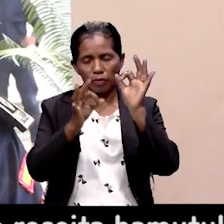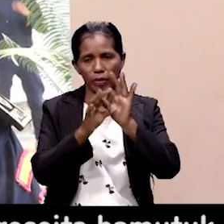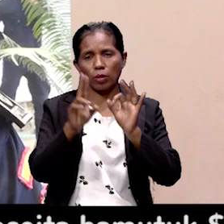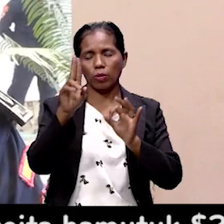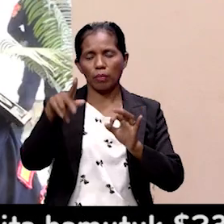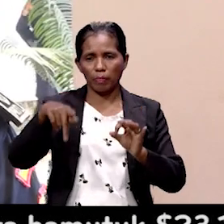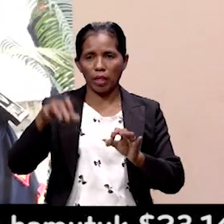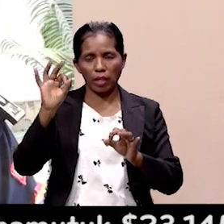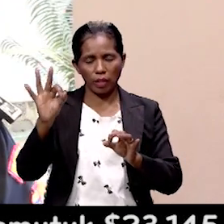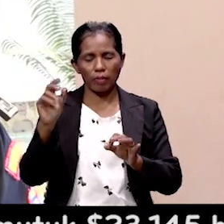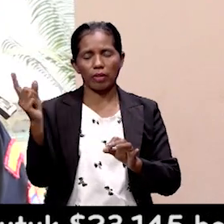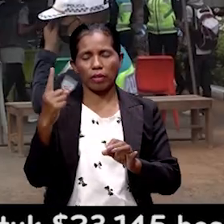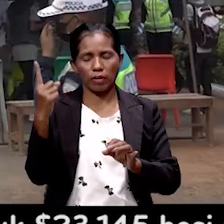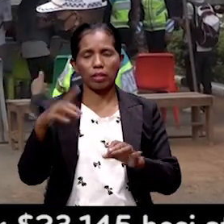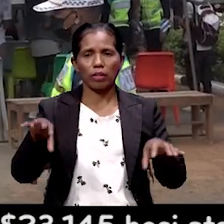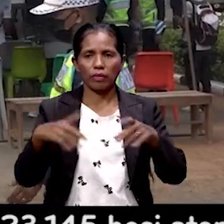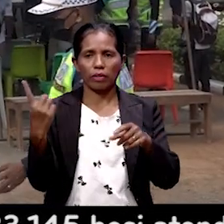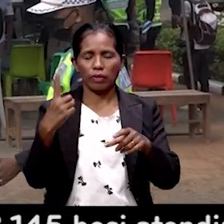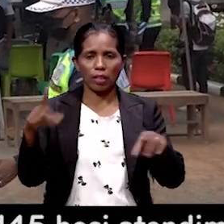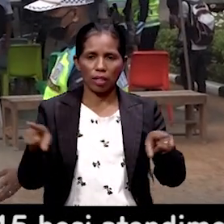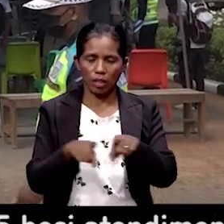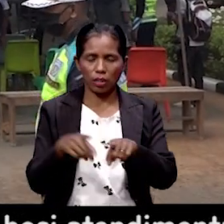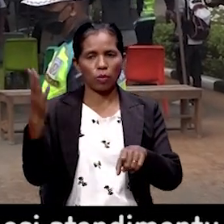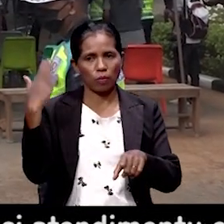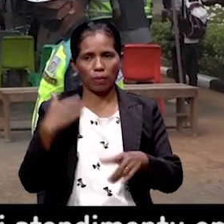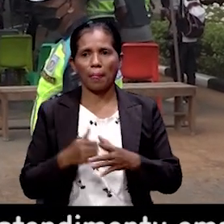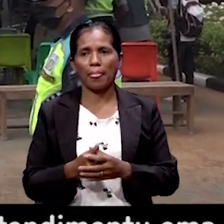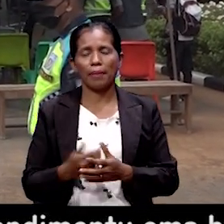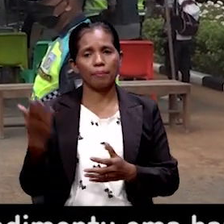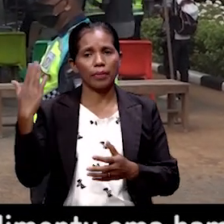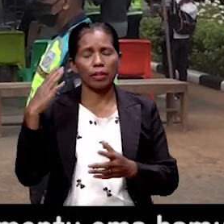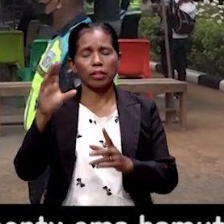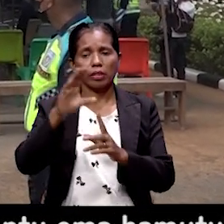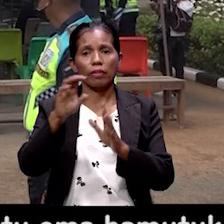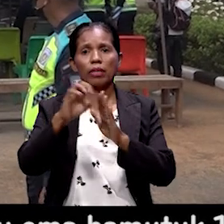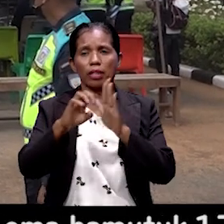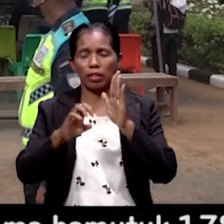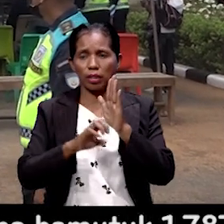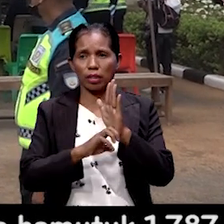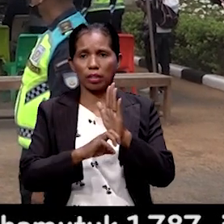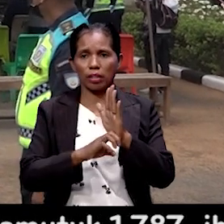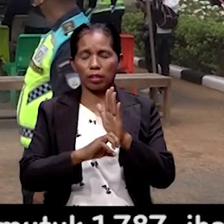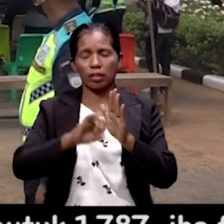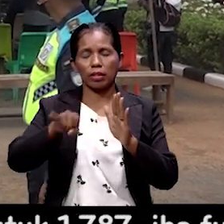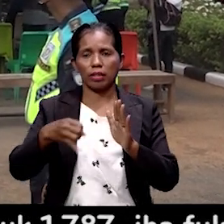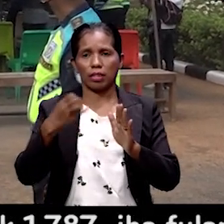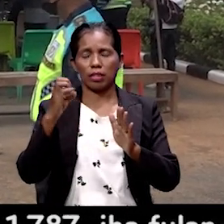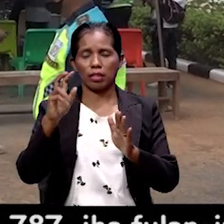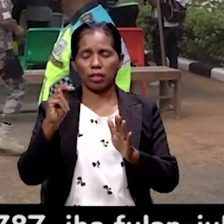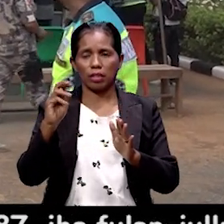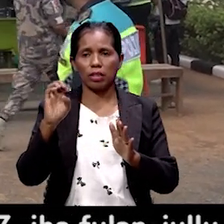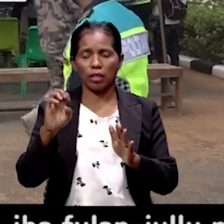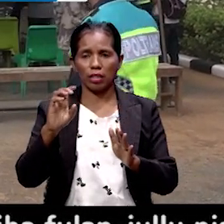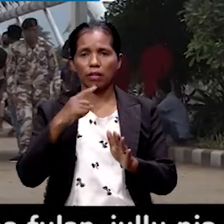fati na segura serviço na fati na sambai bain antes ne chef estado maior general FFDTL tenente general Leran Timur coloca